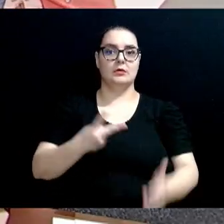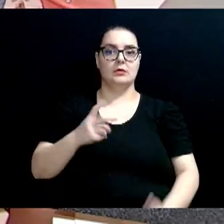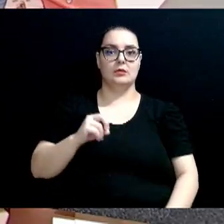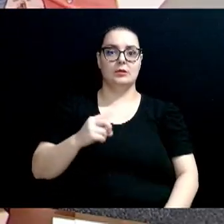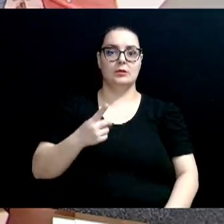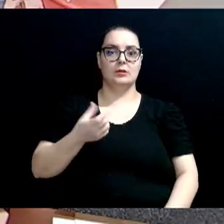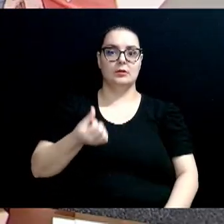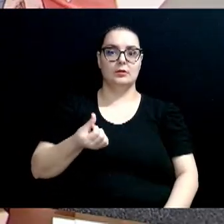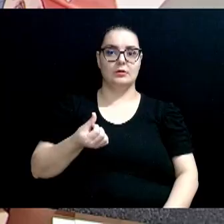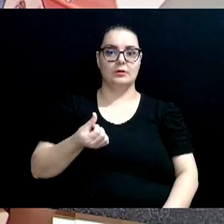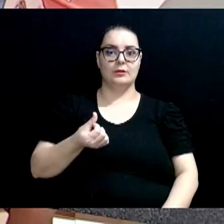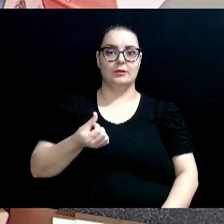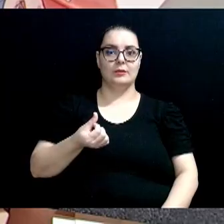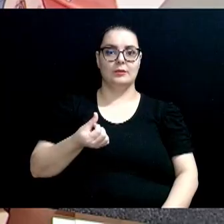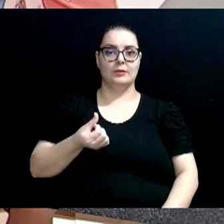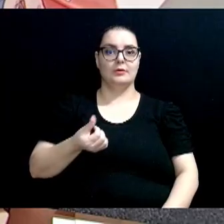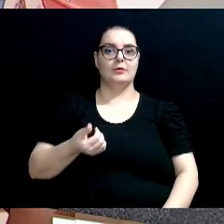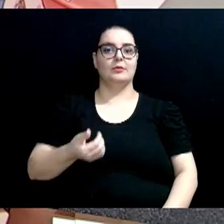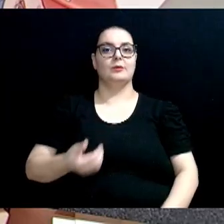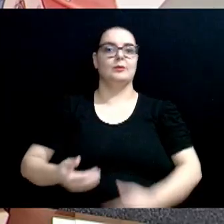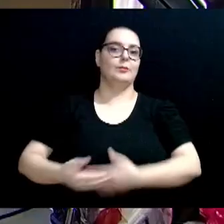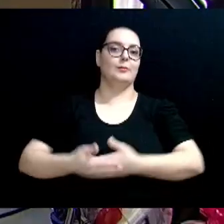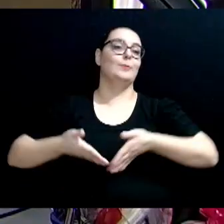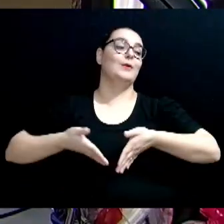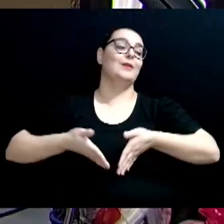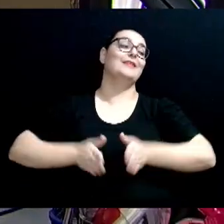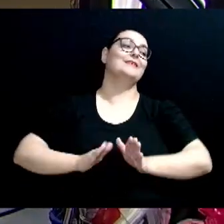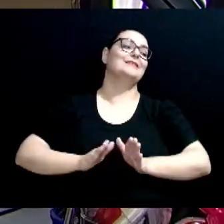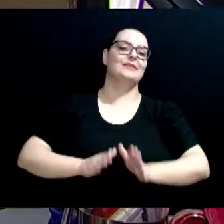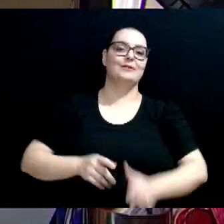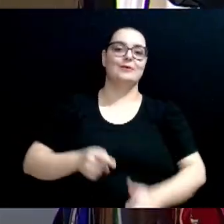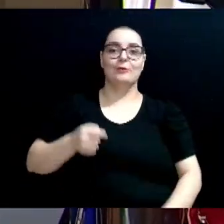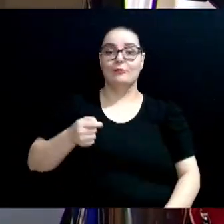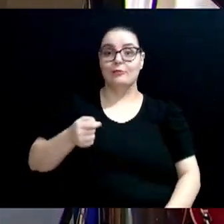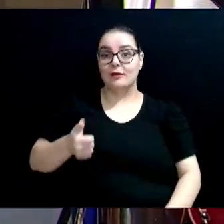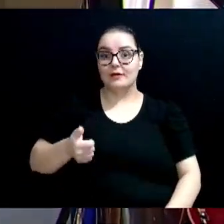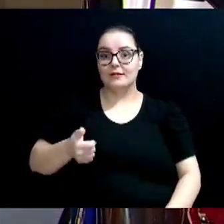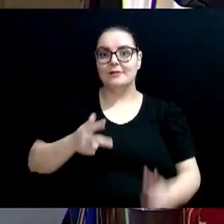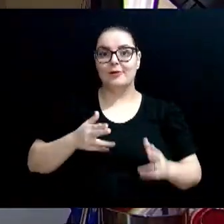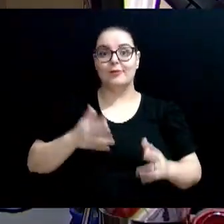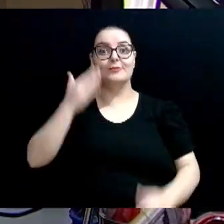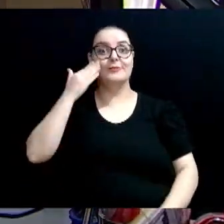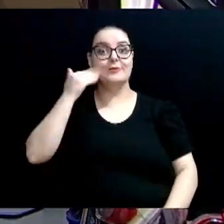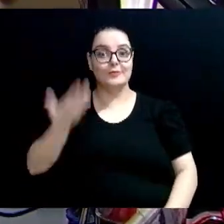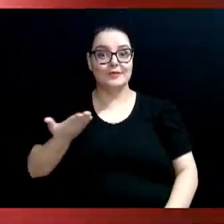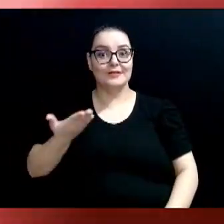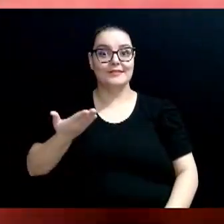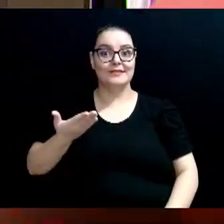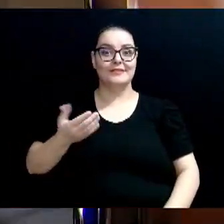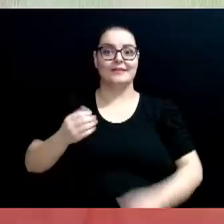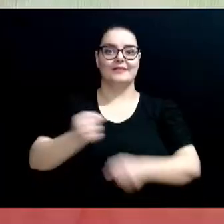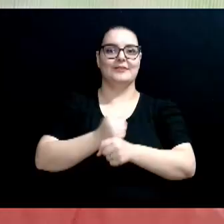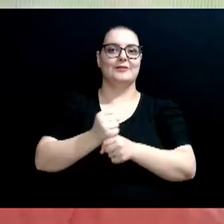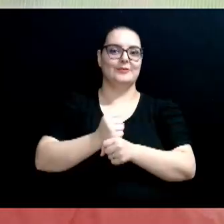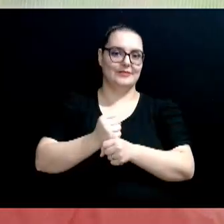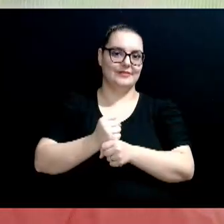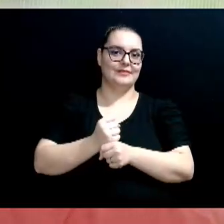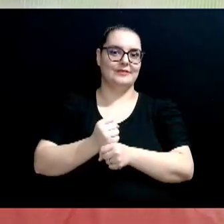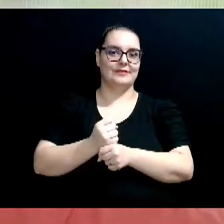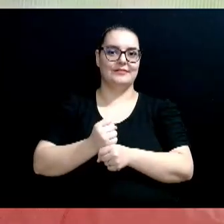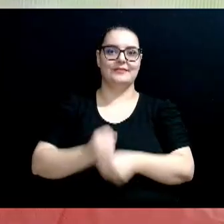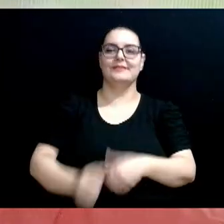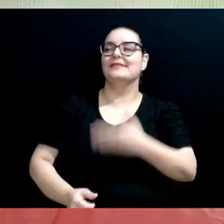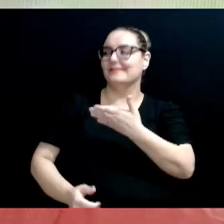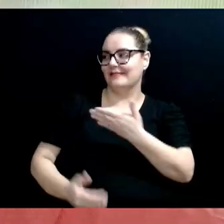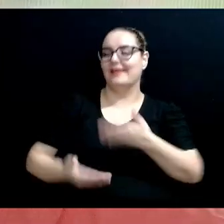bebê nasceu, 2016, quase como se a gente soubesse que era o ano que ele nasceu. Então,